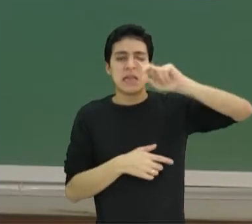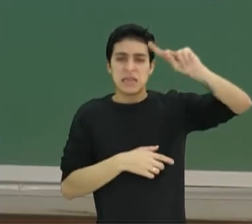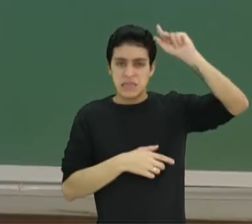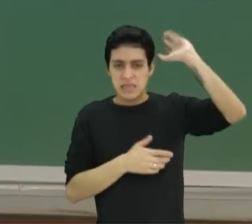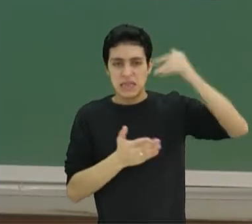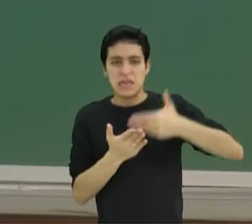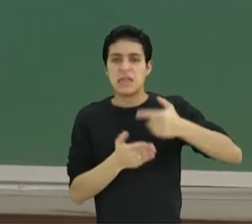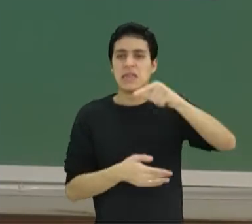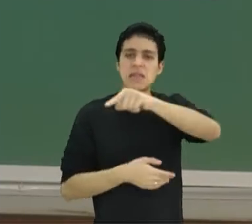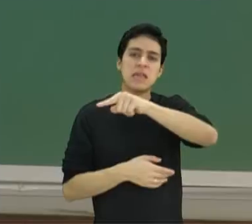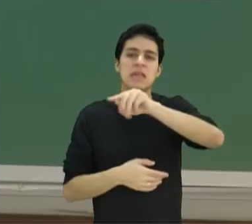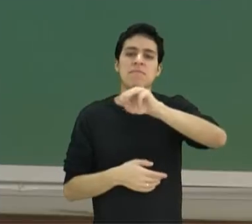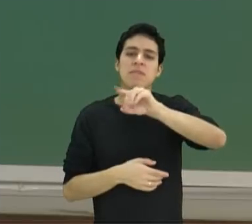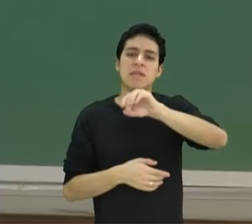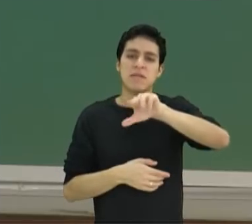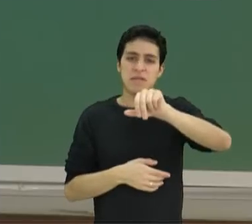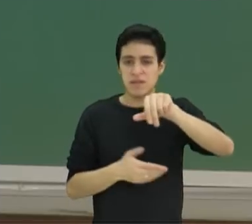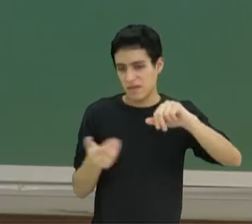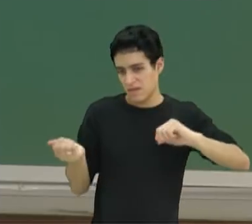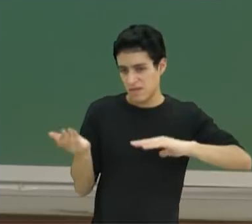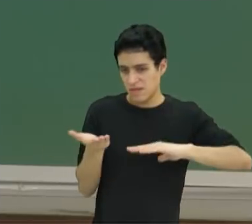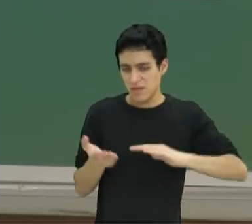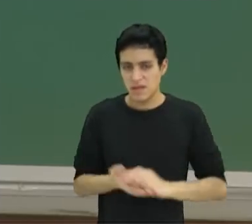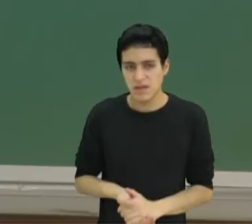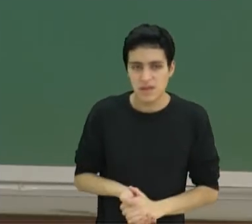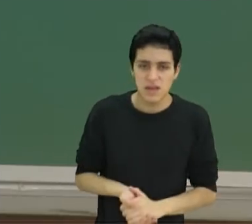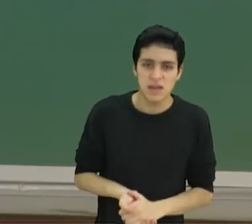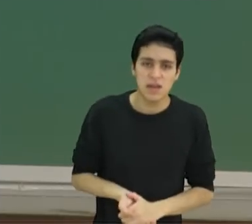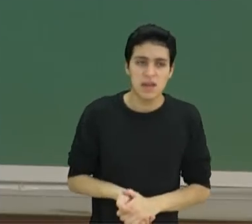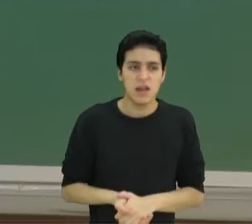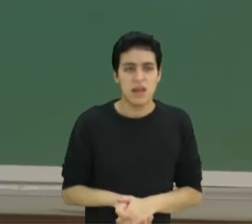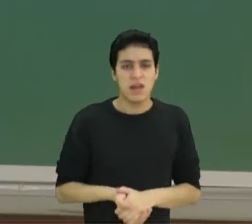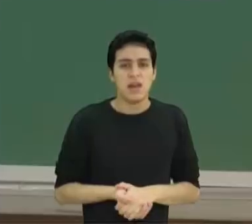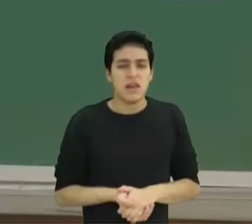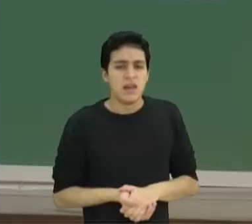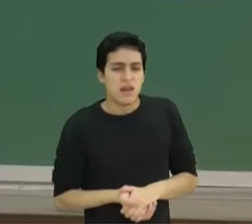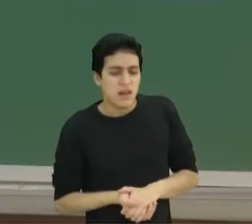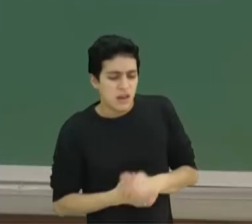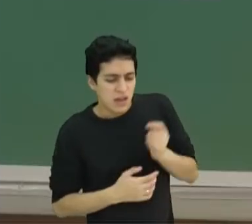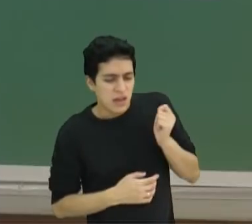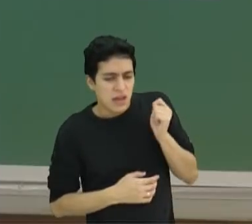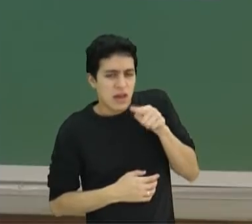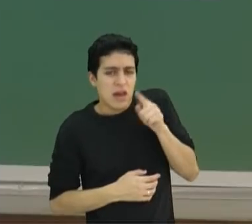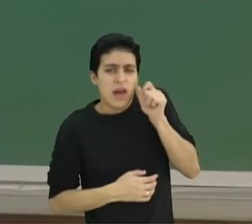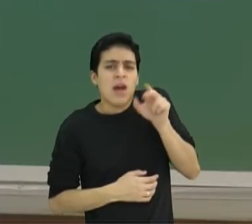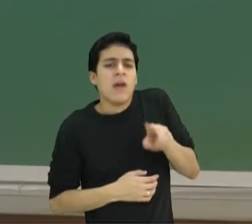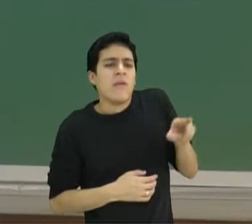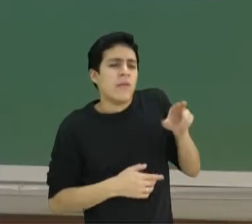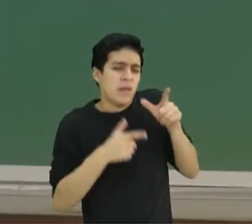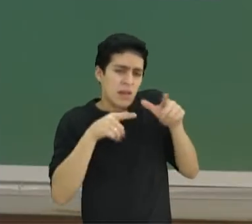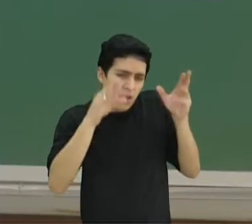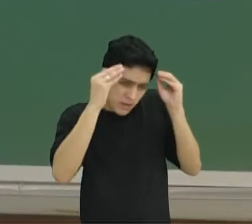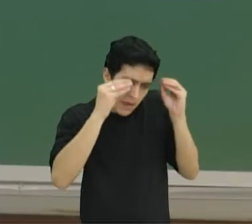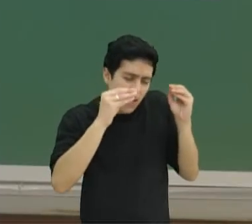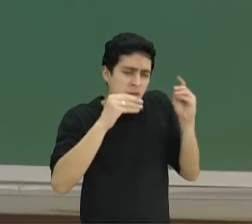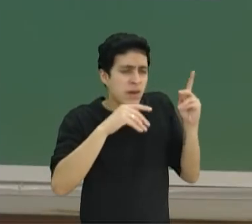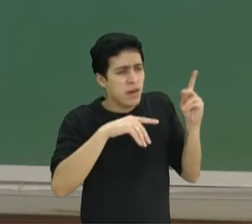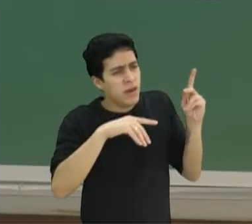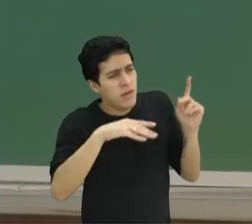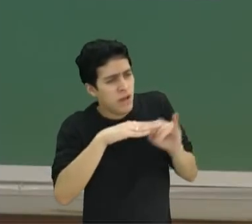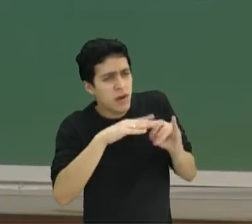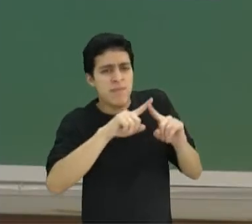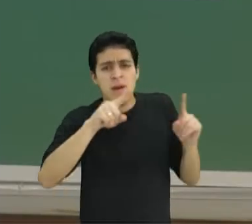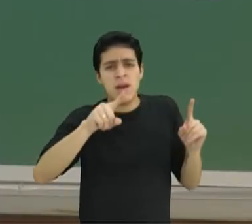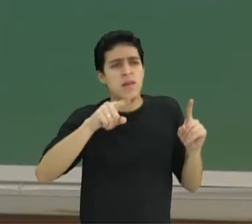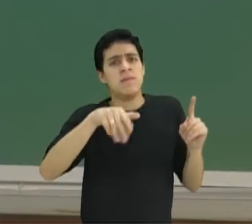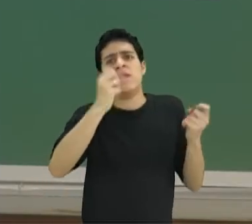a Madonna, contemporânea, né, do dia de hoje. Ela traz uma linguagem, em alguns momentos, informal, mas a